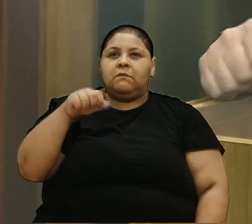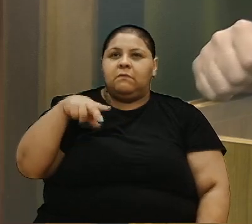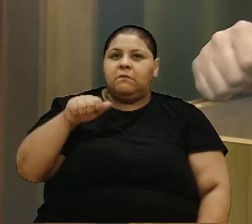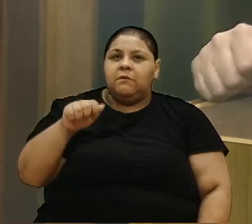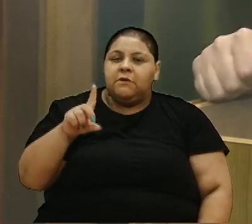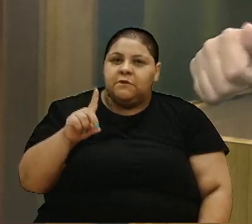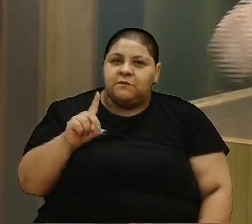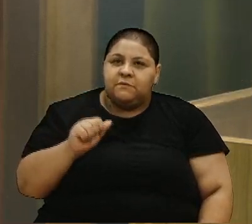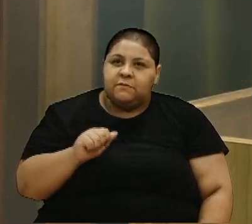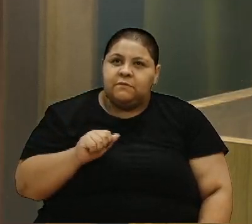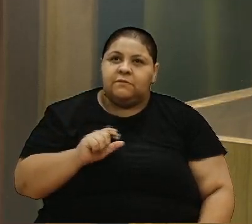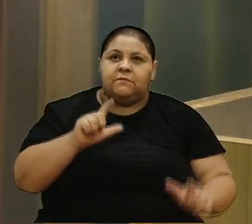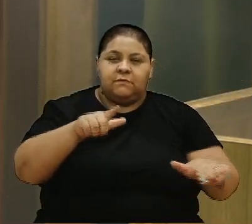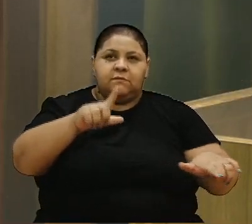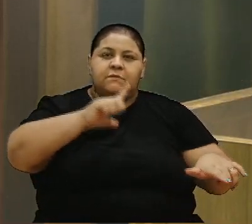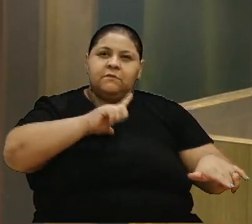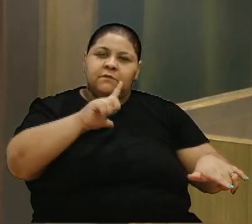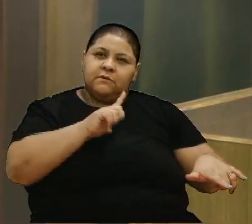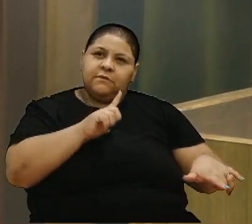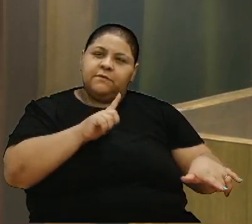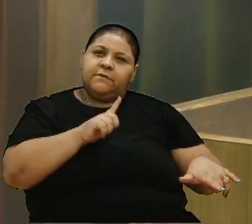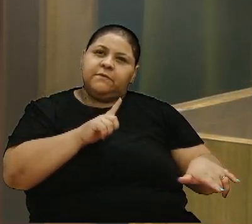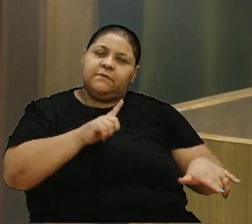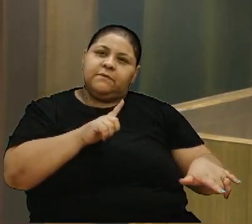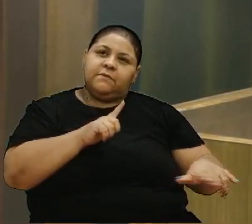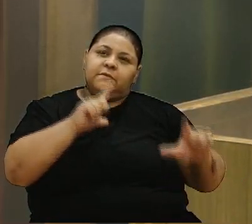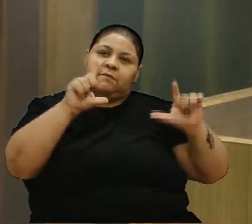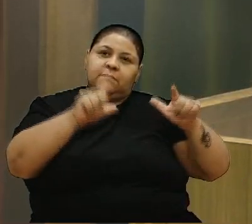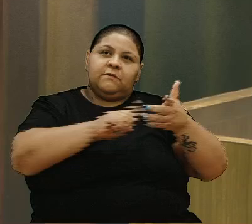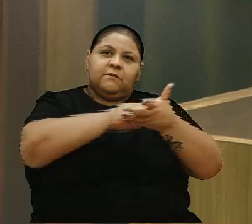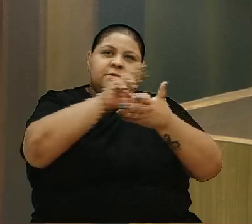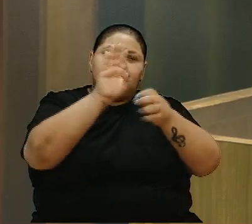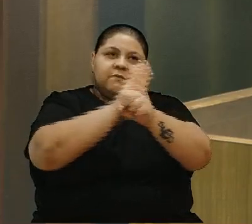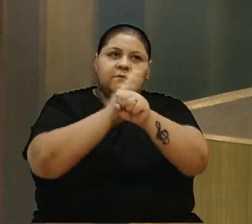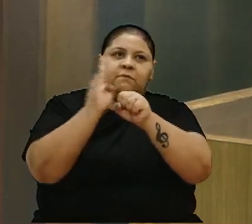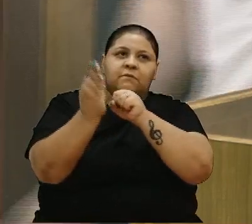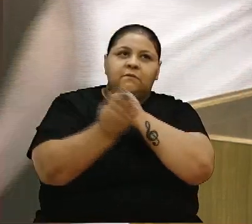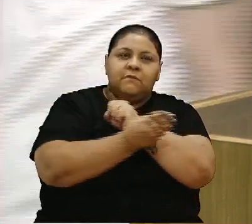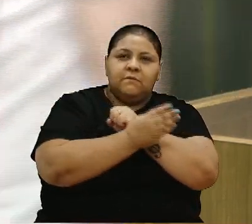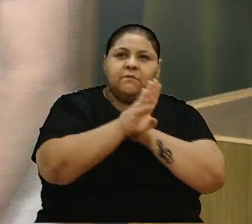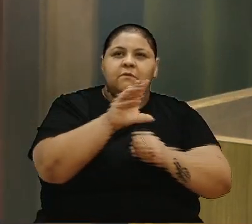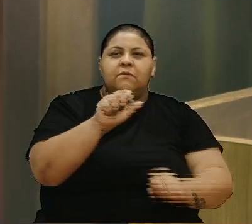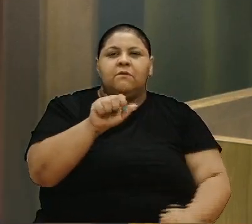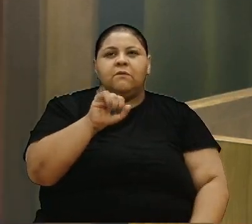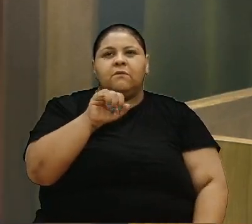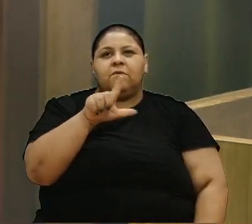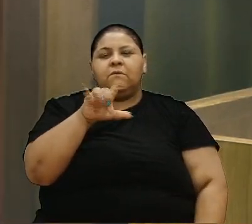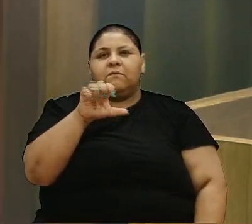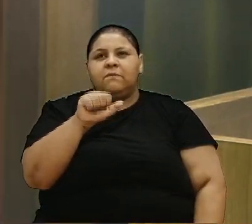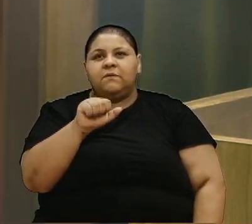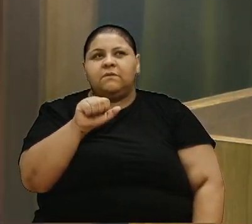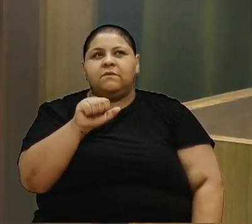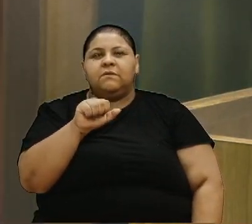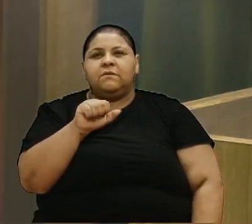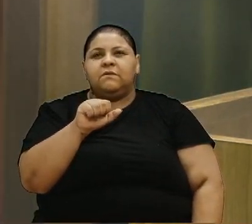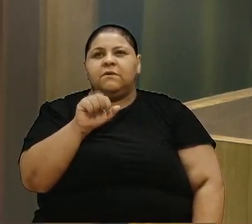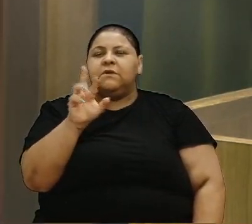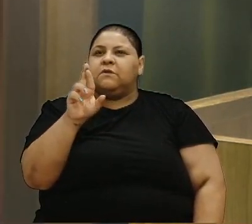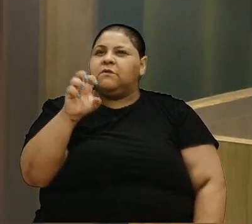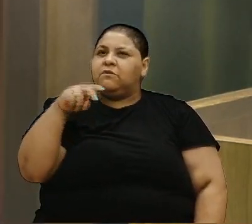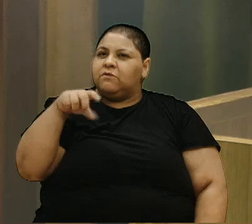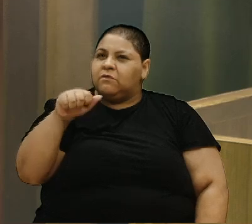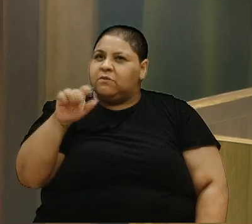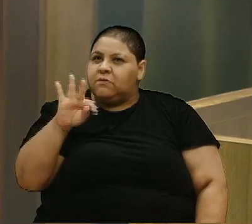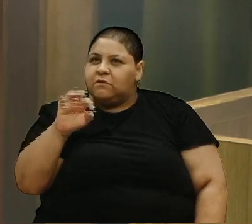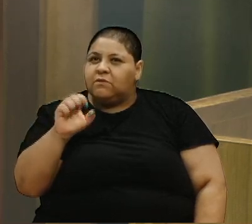região Esplanada. Nós temos lá, naquela grande região, são vários bairros. O Basílio Katienko, o Renato João César, o